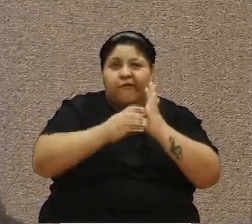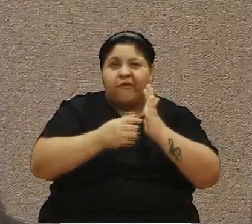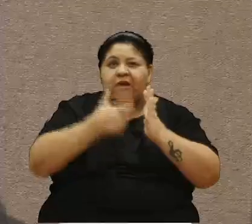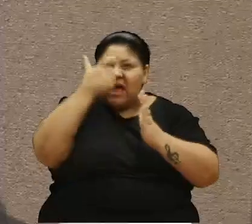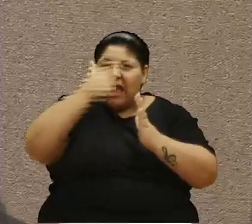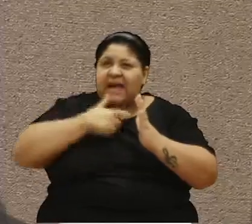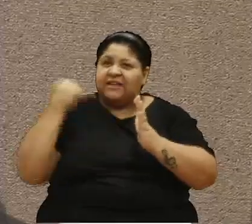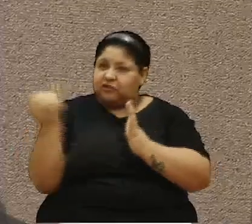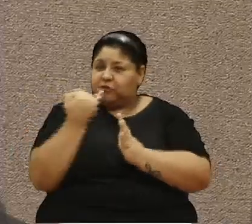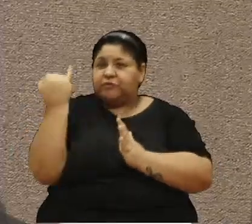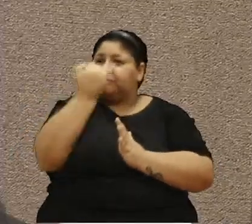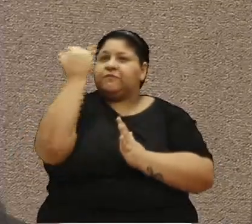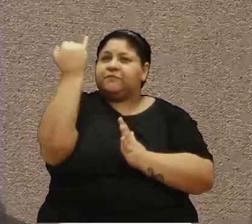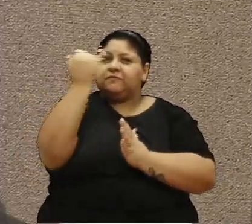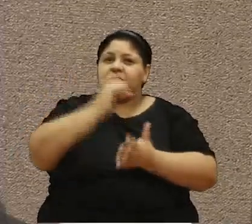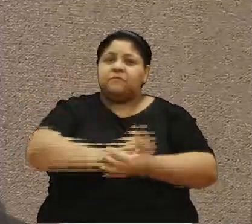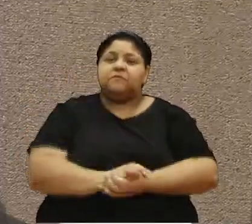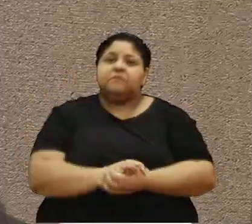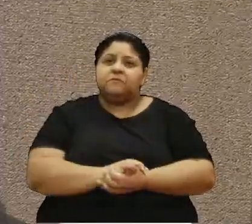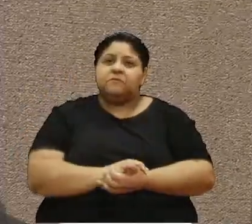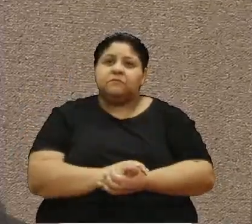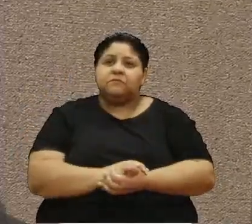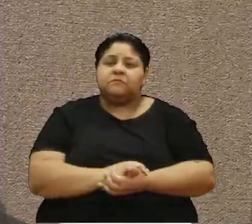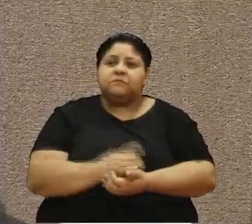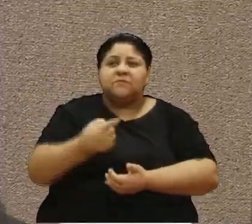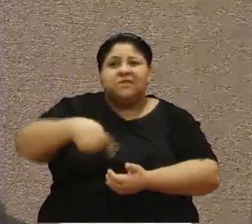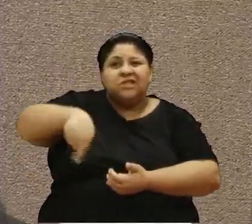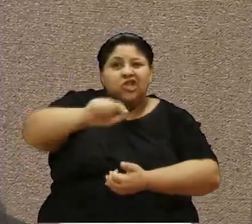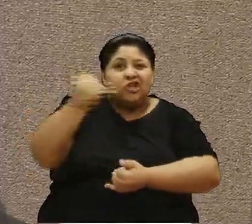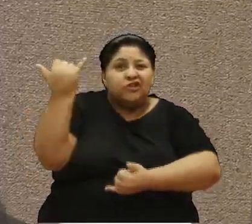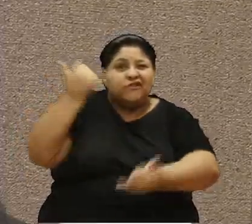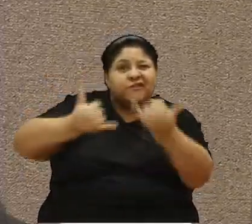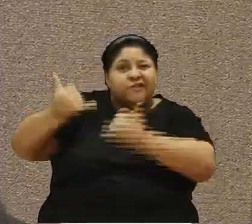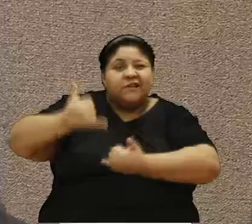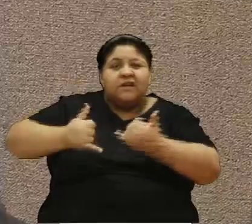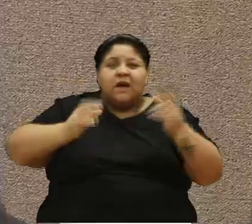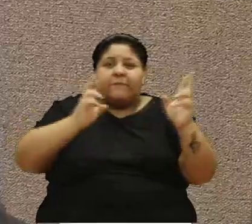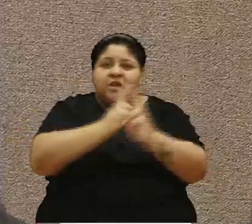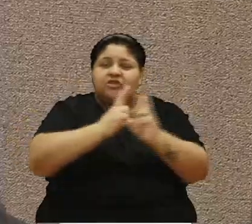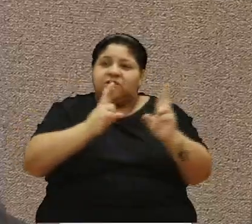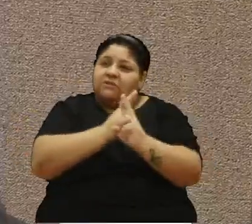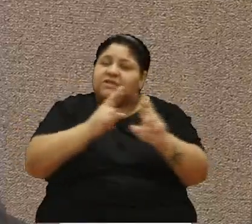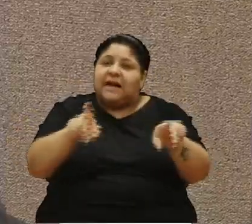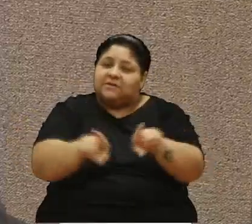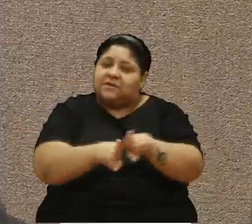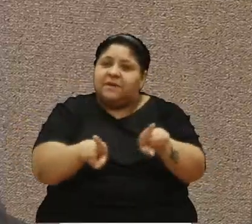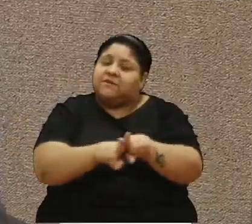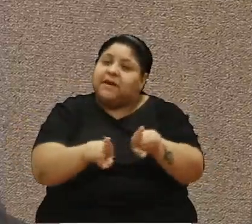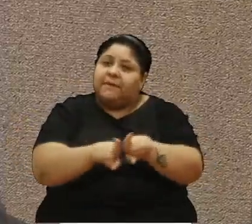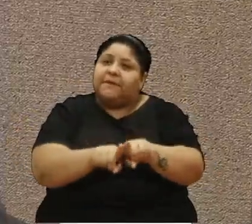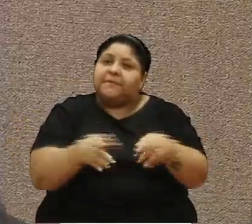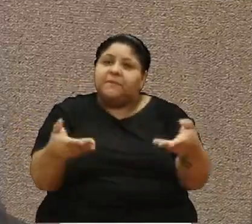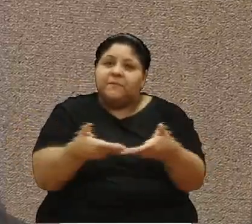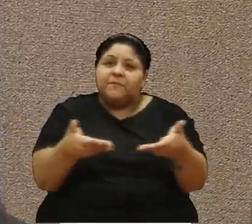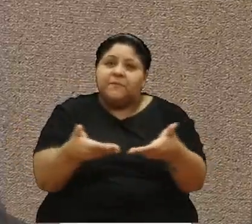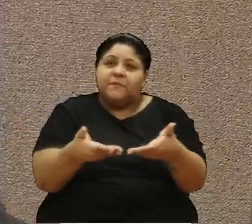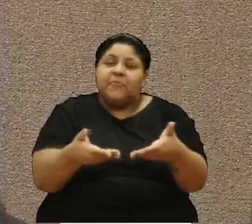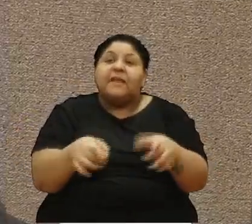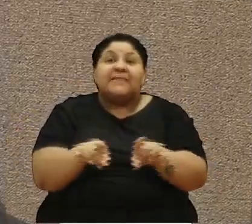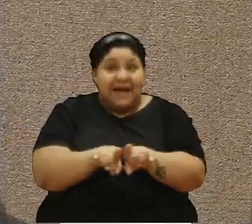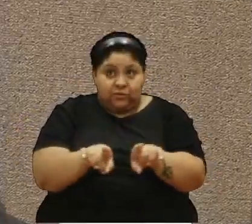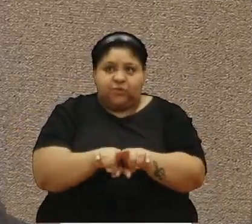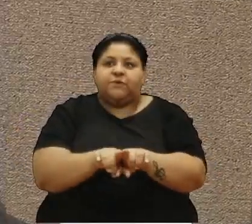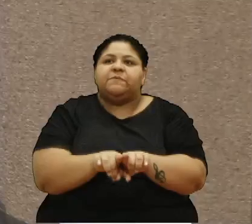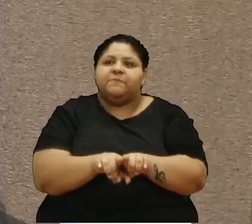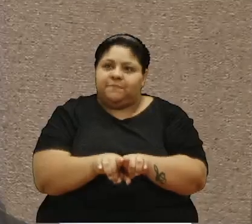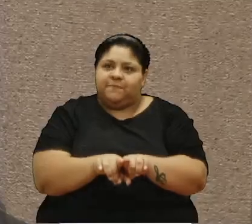essencial a nossa informação em relação às coisas para que a gente possa seguir adiante. Eu até quero parabenizar